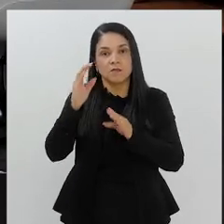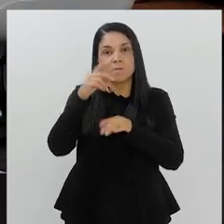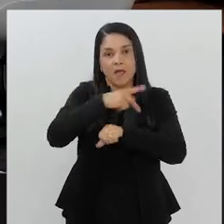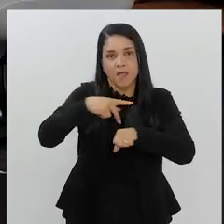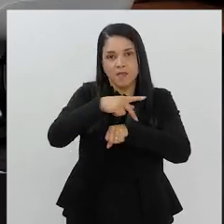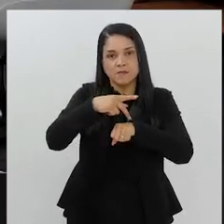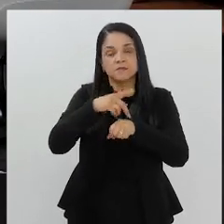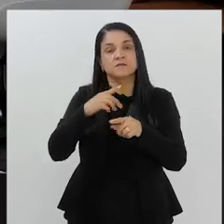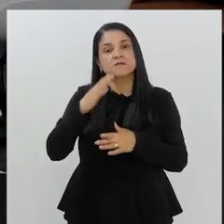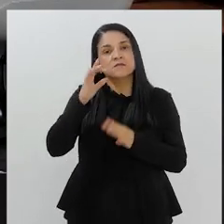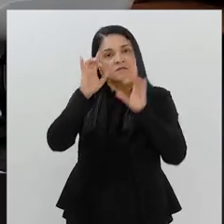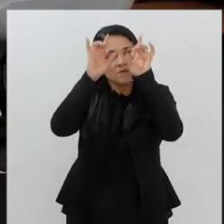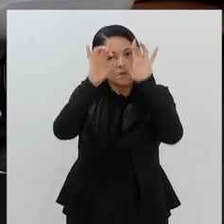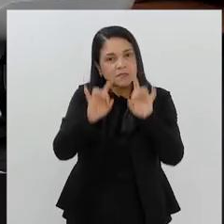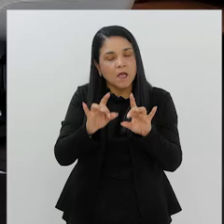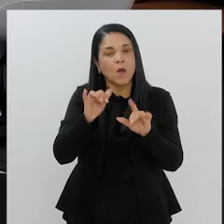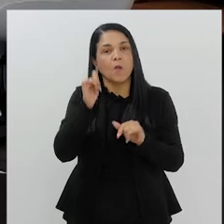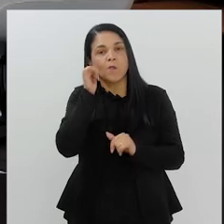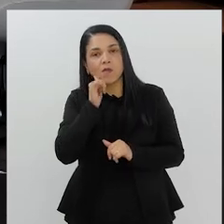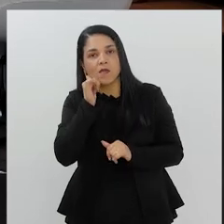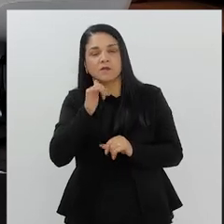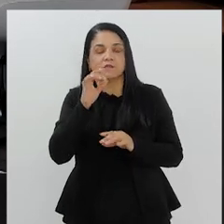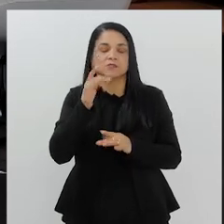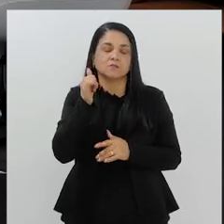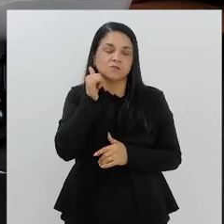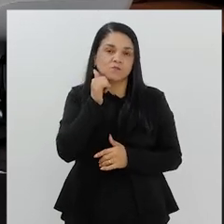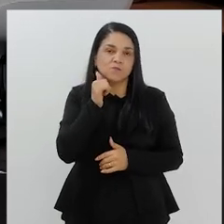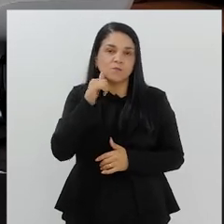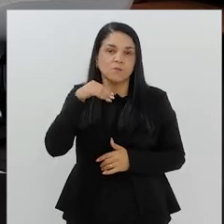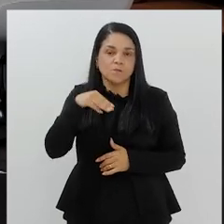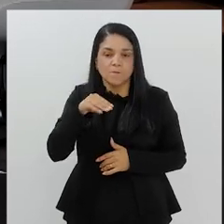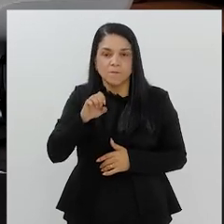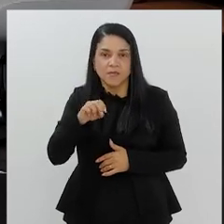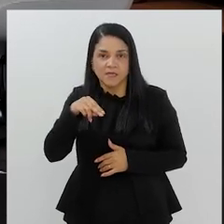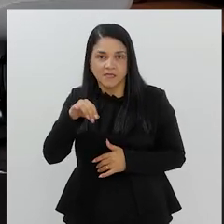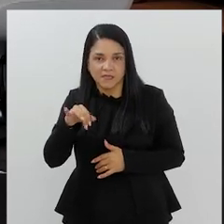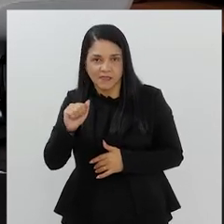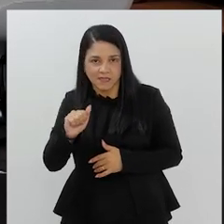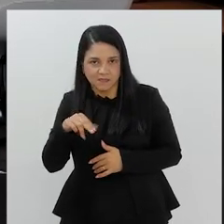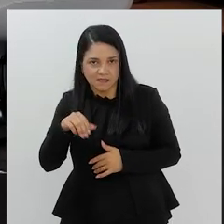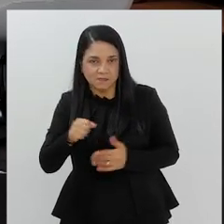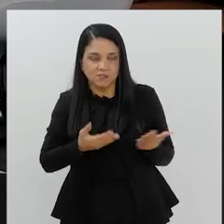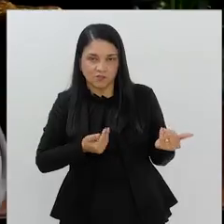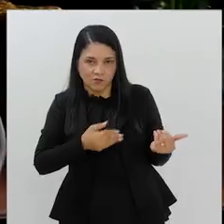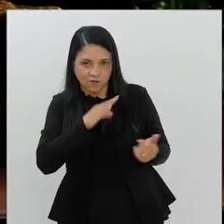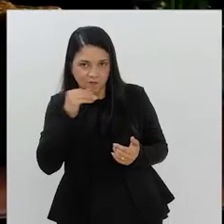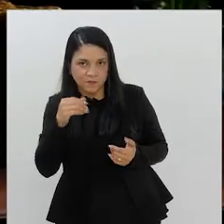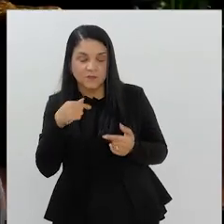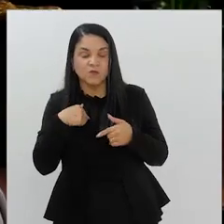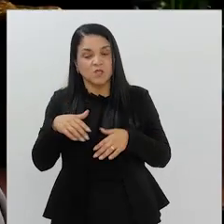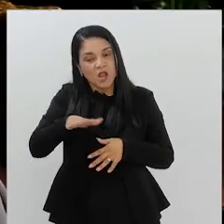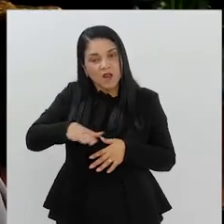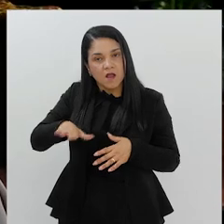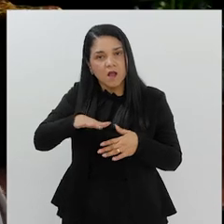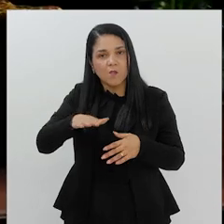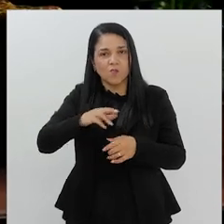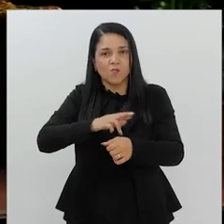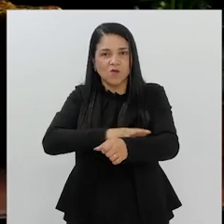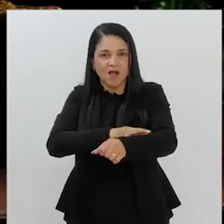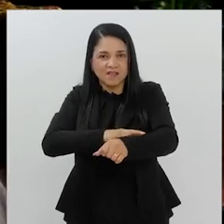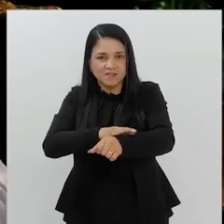nacionalidade em especial as meninas e aí como disse bem a deputada quando a gente vai pro campo da superestrutura